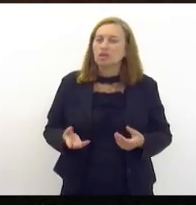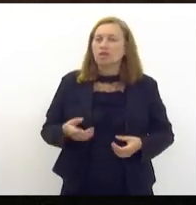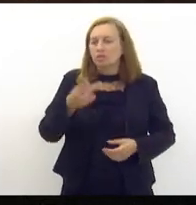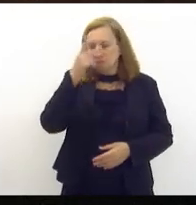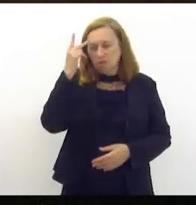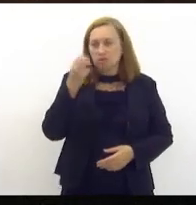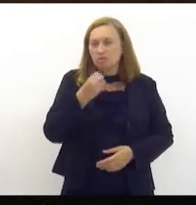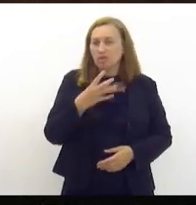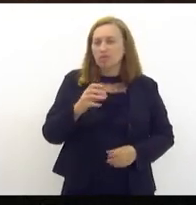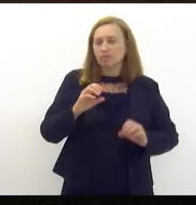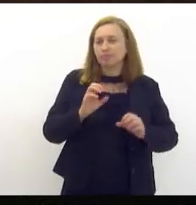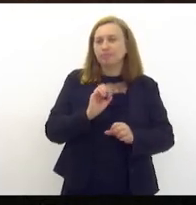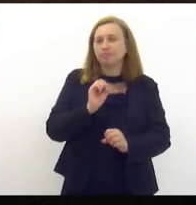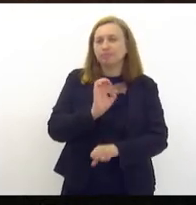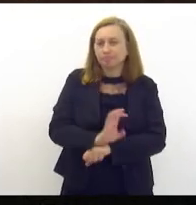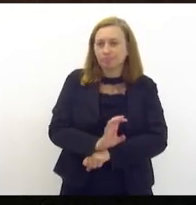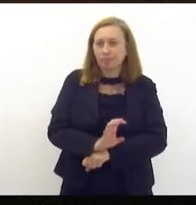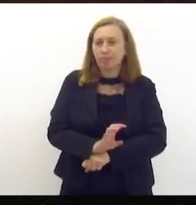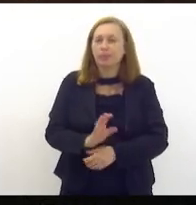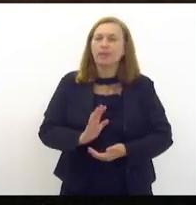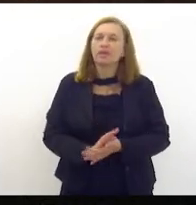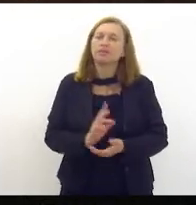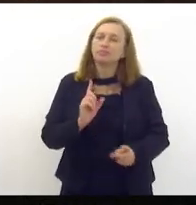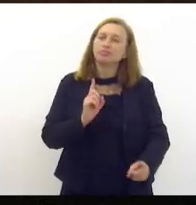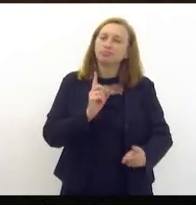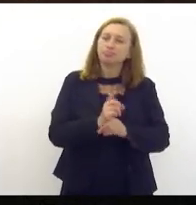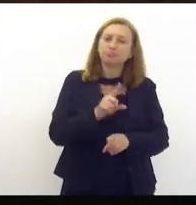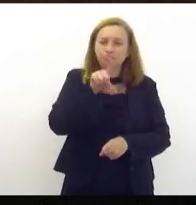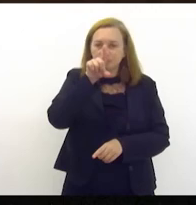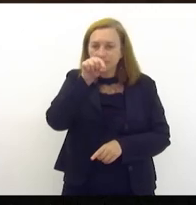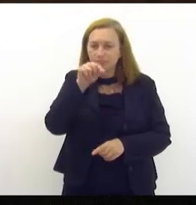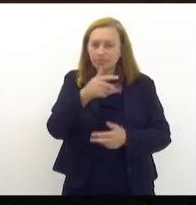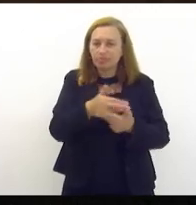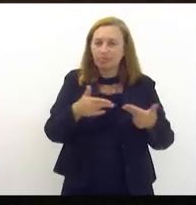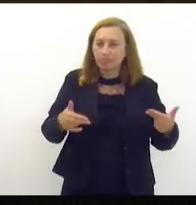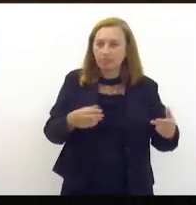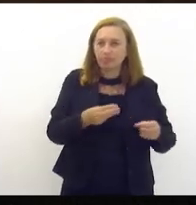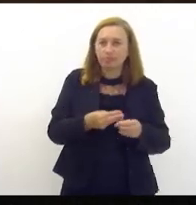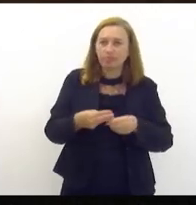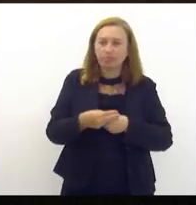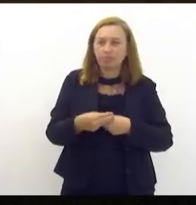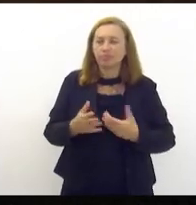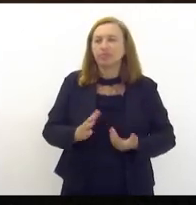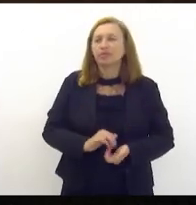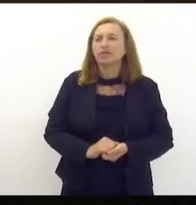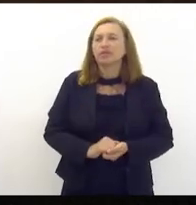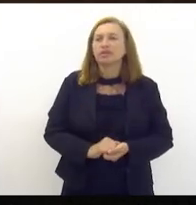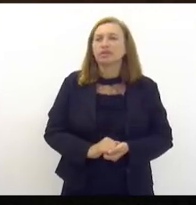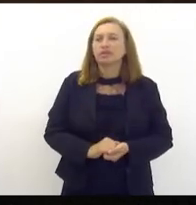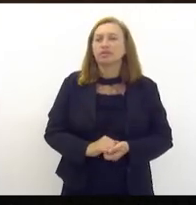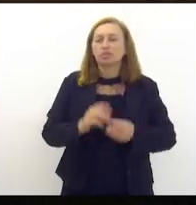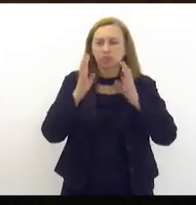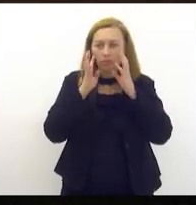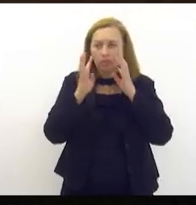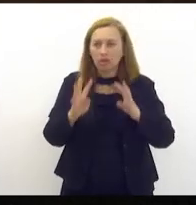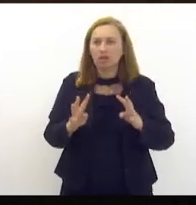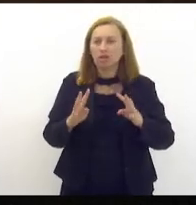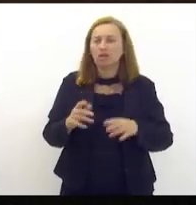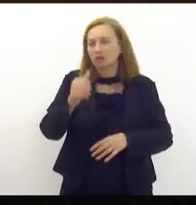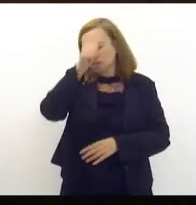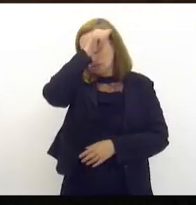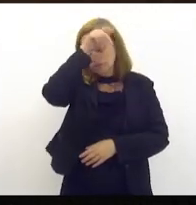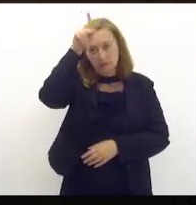nosso estado. Assim como nós encontramos em Nilópolis, encontramos em diversos municípios. E fica aqui, né, um alerta aos